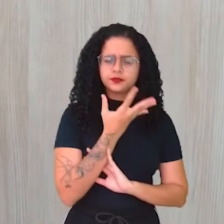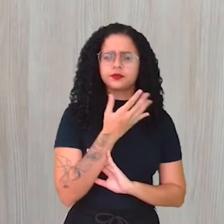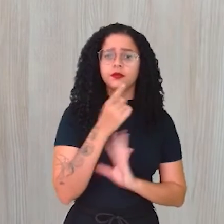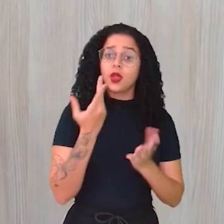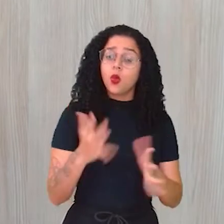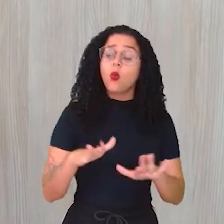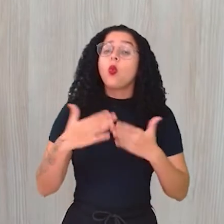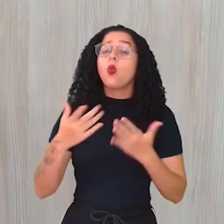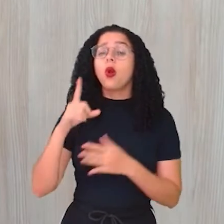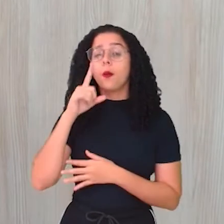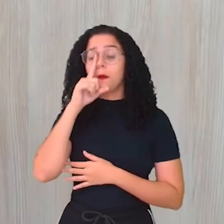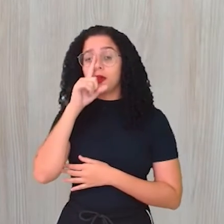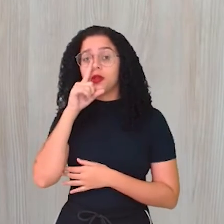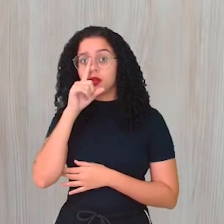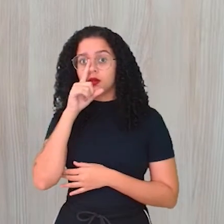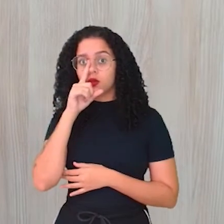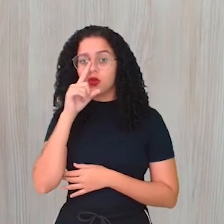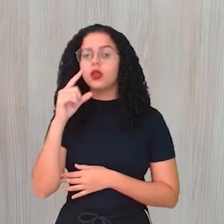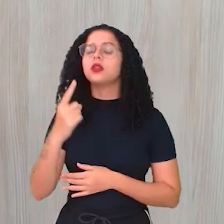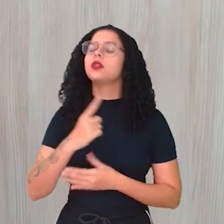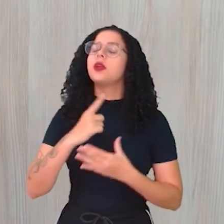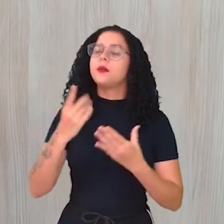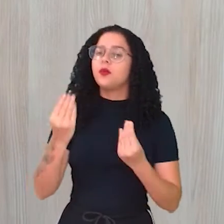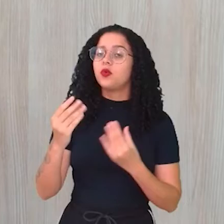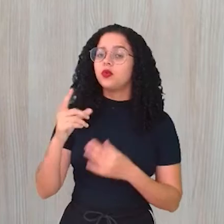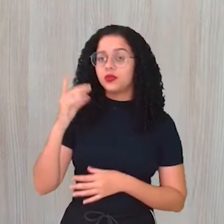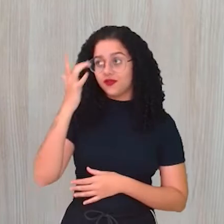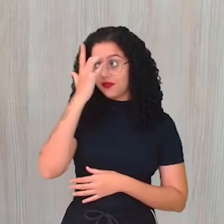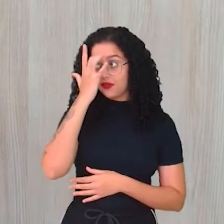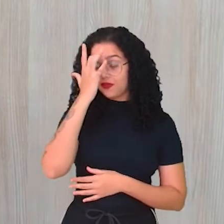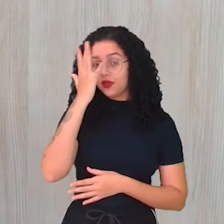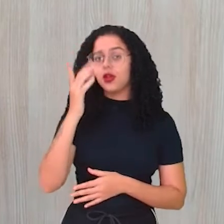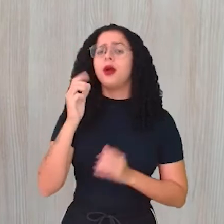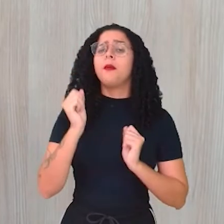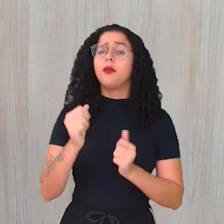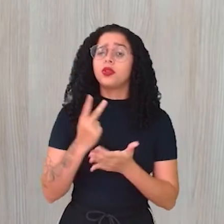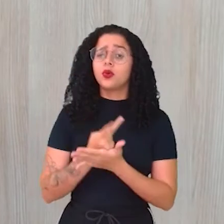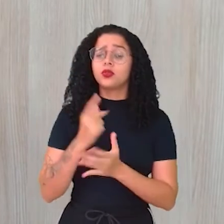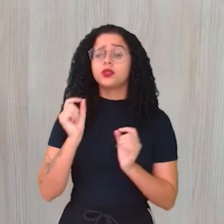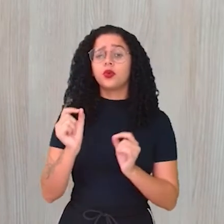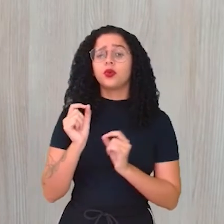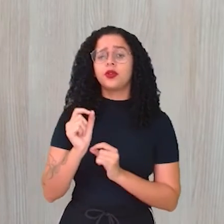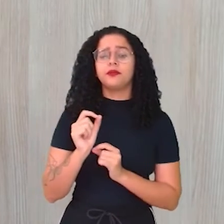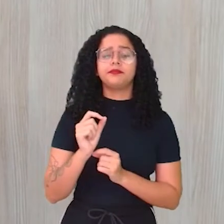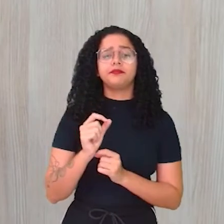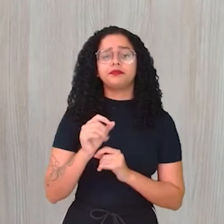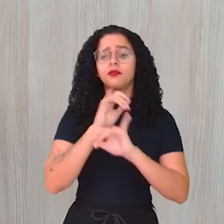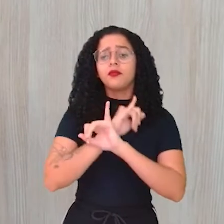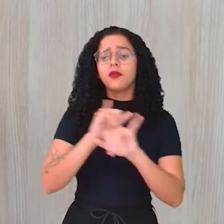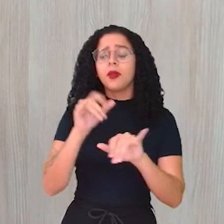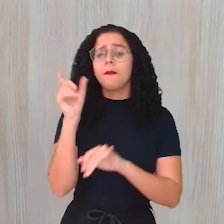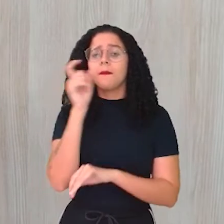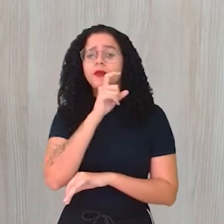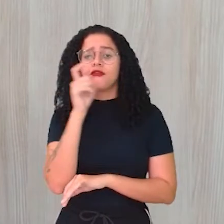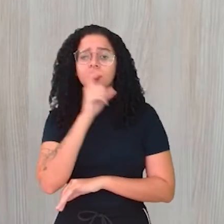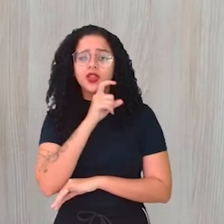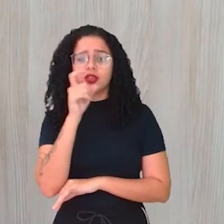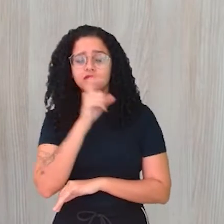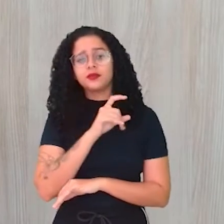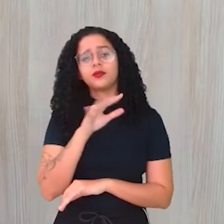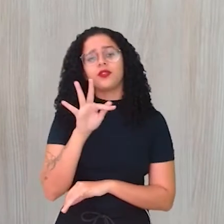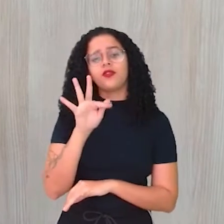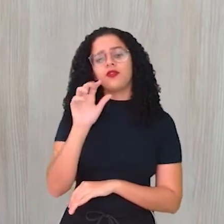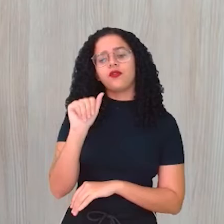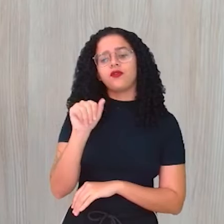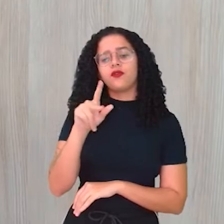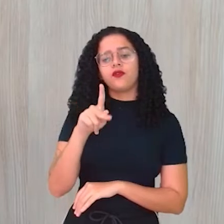perigo com tanta facilidade, a gente pode acabar caindo em fake news, que eu tenho certeza que vocês já escutaram essa expressão.